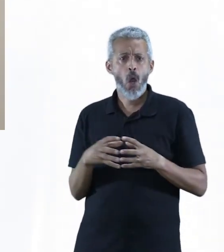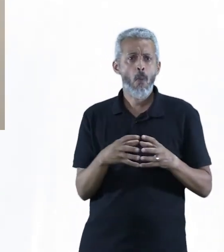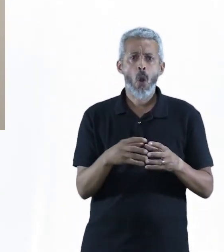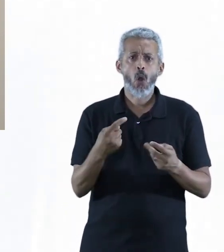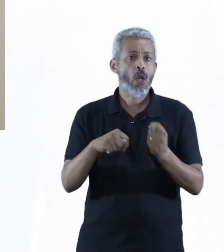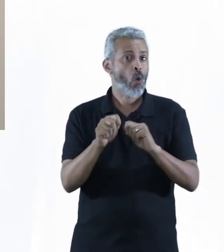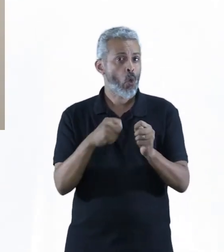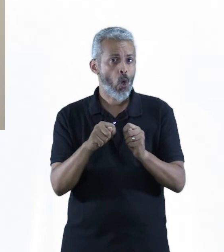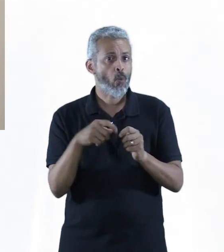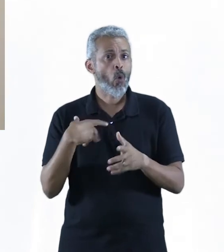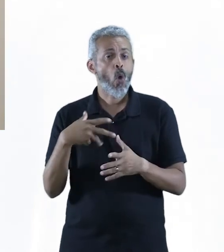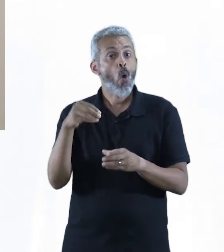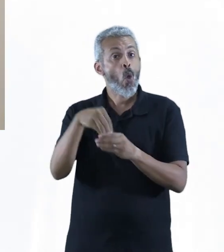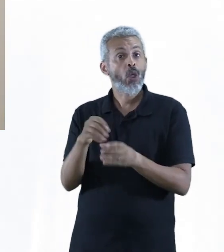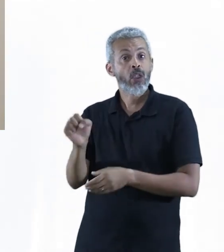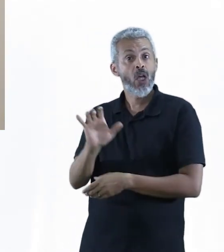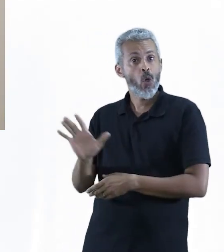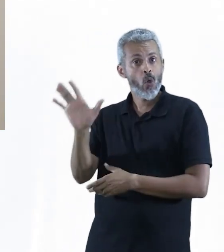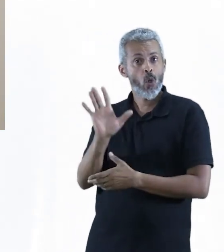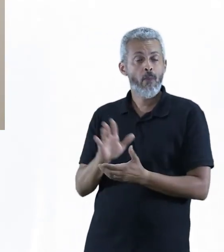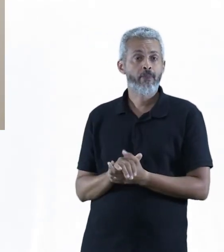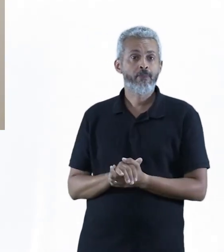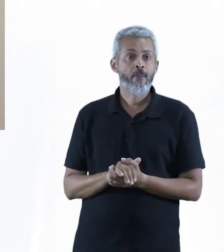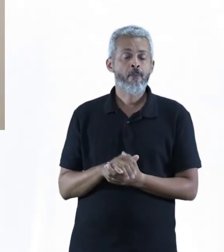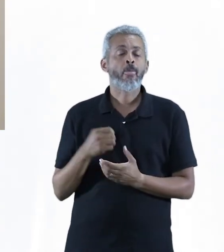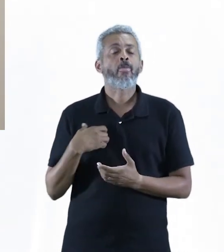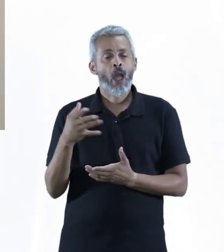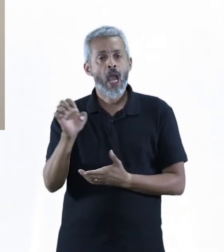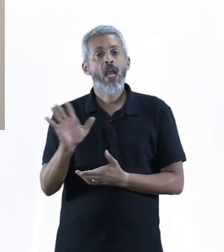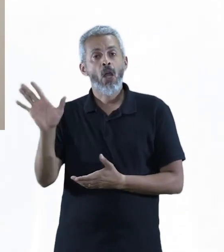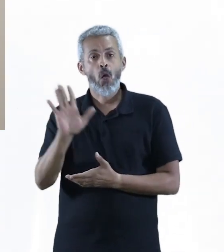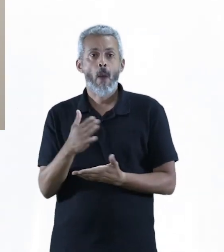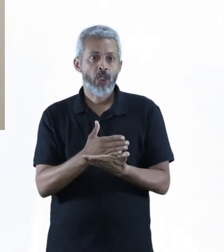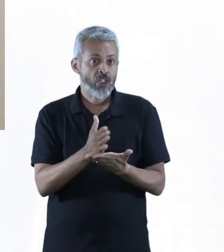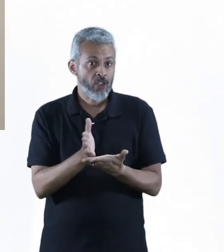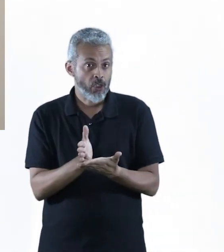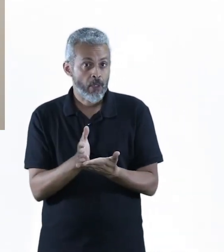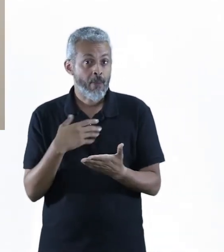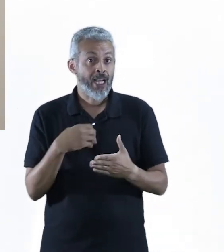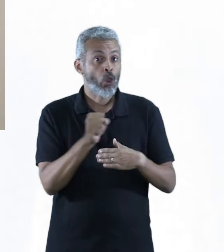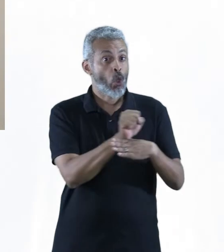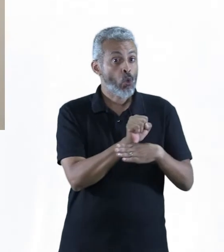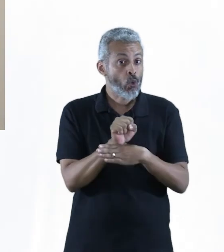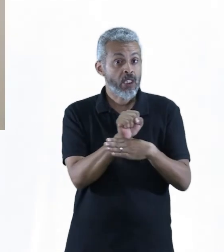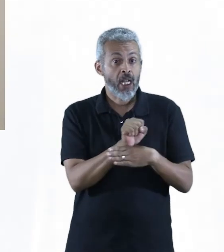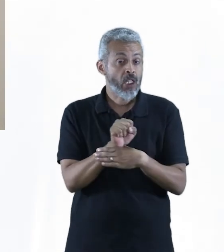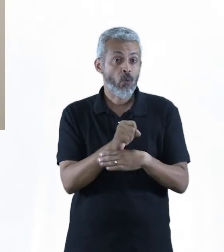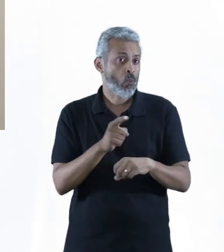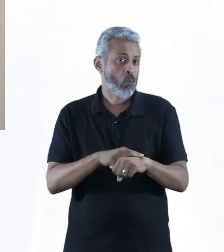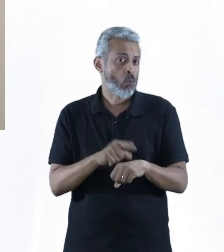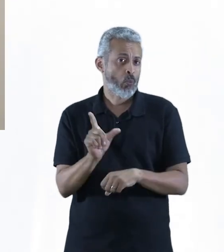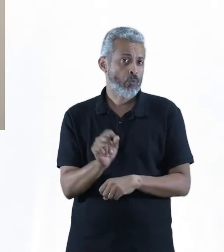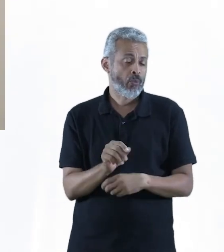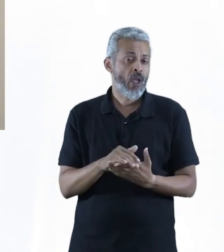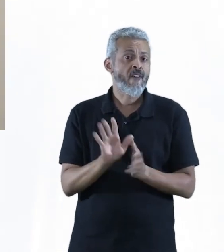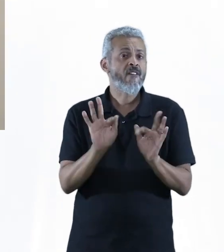bloco econômico europeu. Bom, a Europa estava dividida, mas o socialismo não levou muito tempo. No final da década